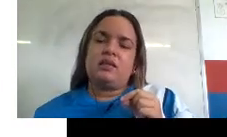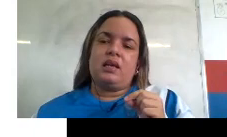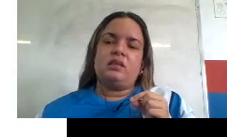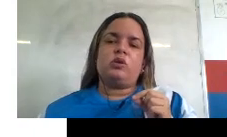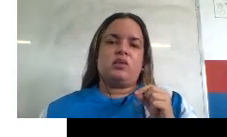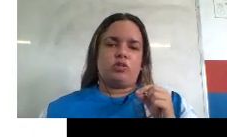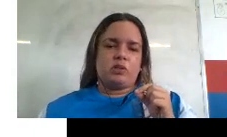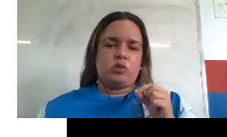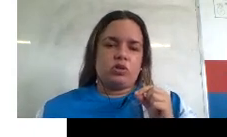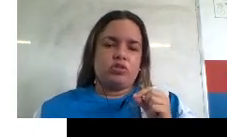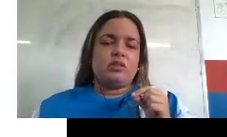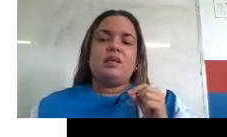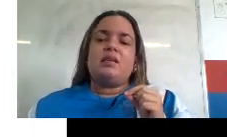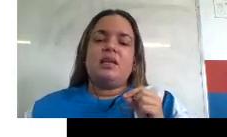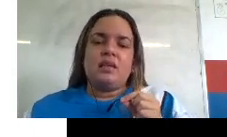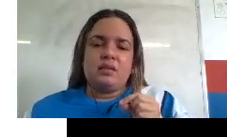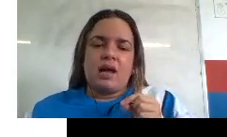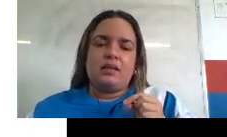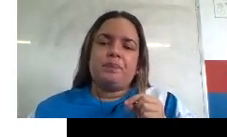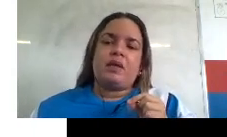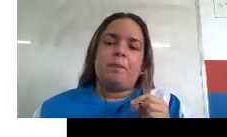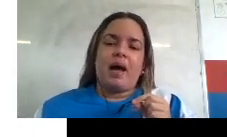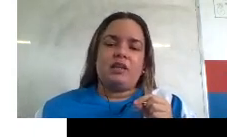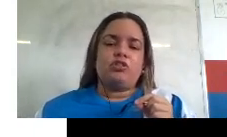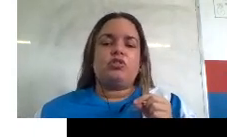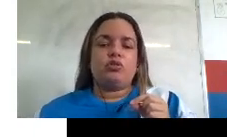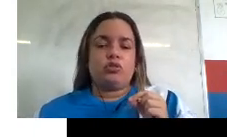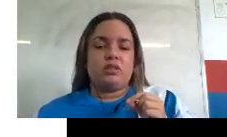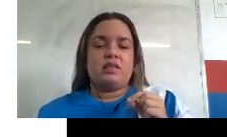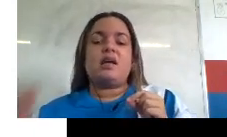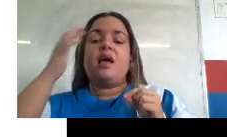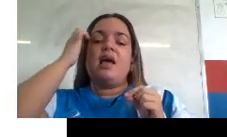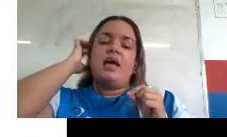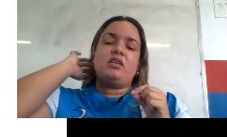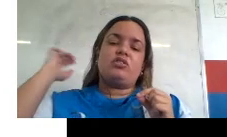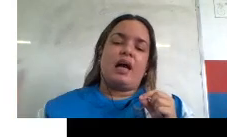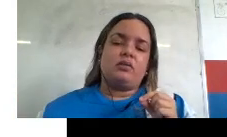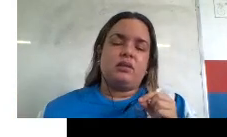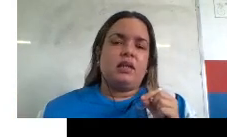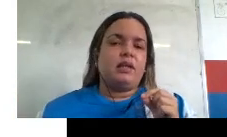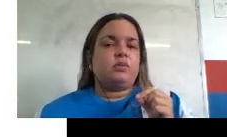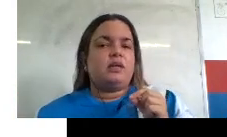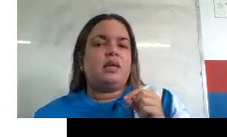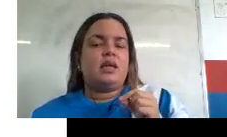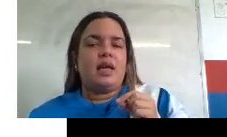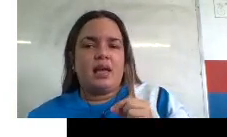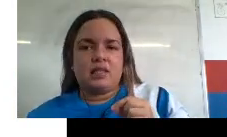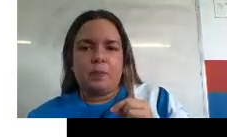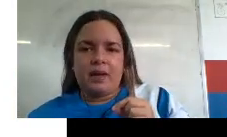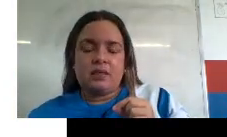igualdade entre todas as pessoas. Dignidade, paz, justiça, Estado de Direito